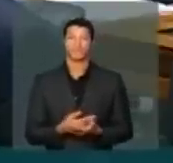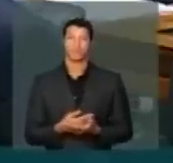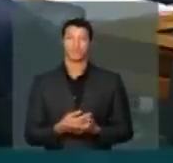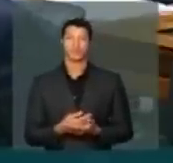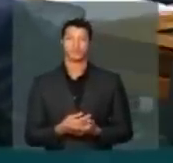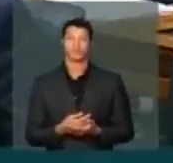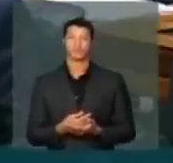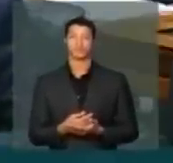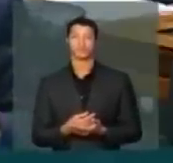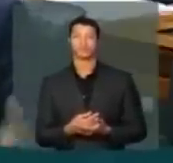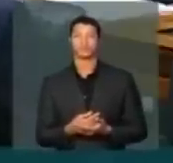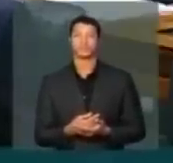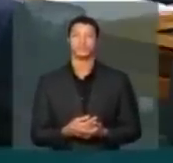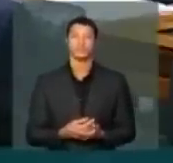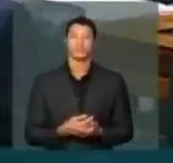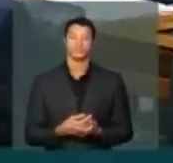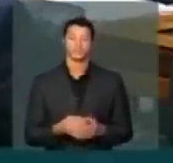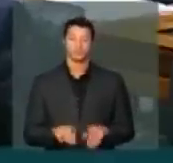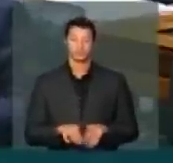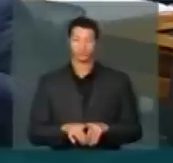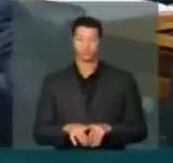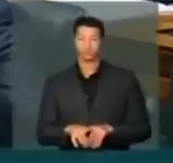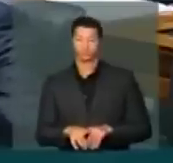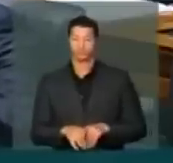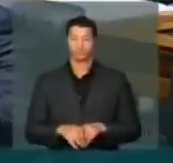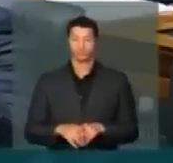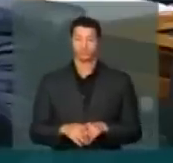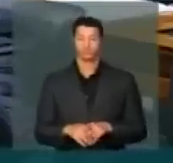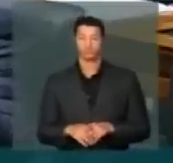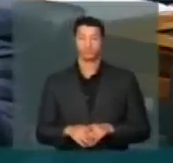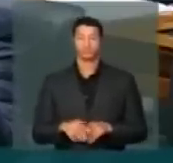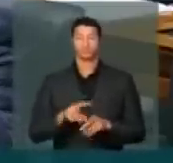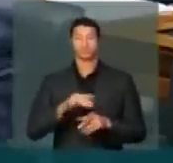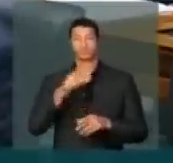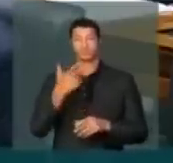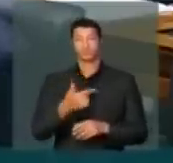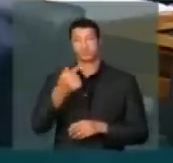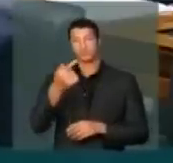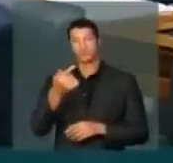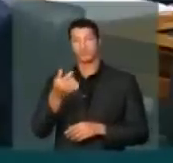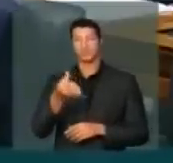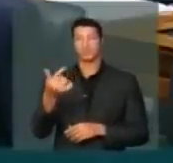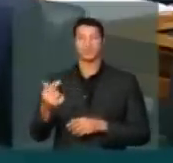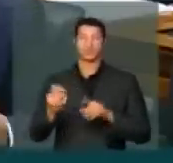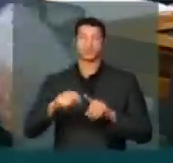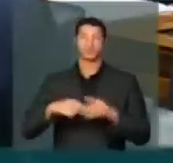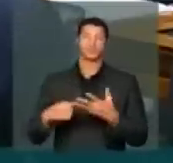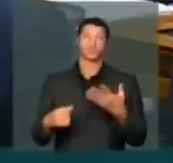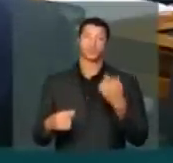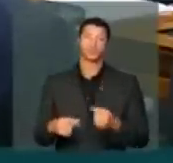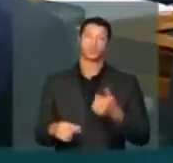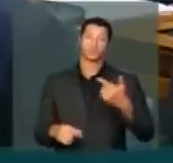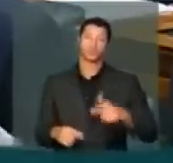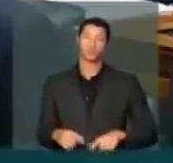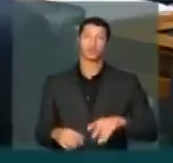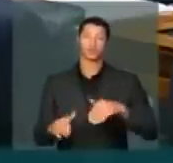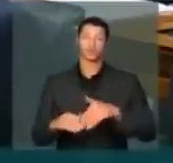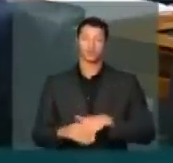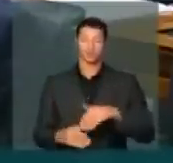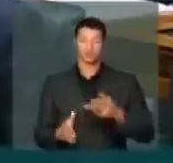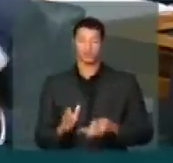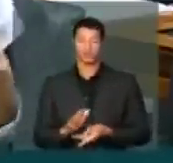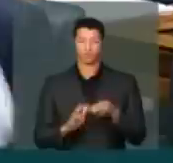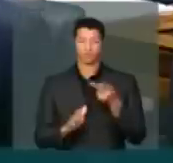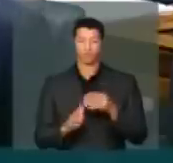nova, do contrário, essa mesma cena se repetirá daqui a 6, 7 meses, e nós vamos de afogadilho votar